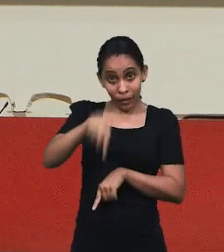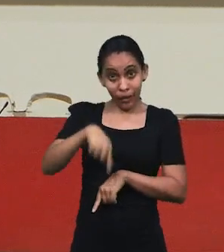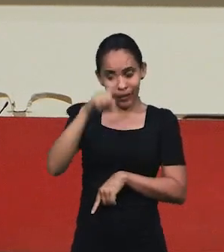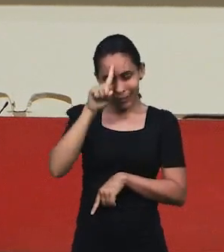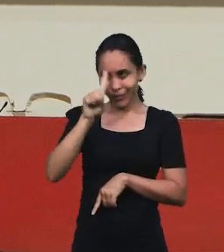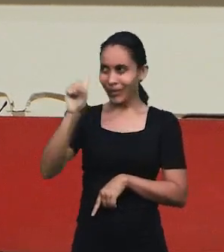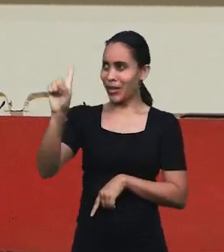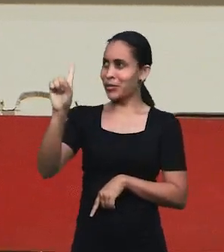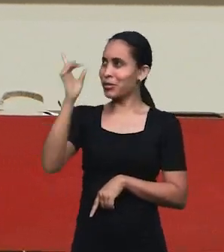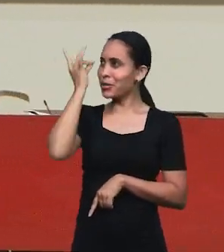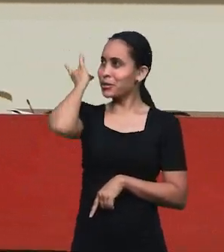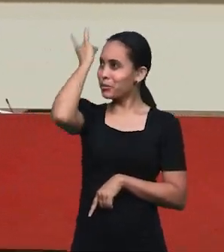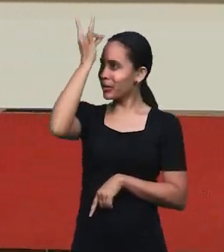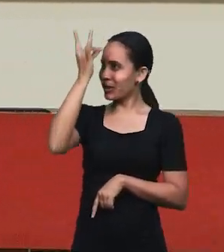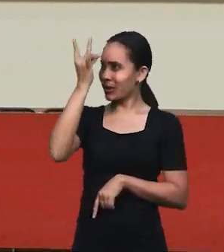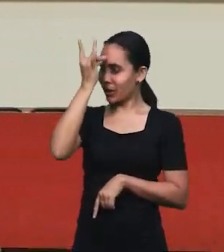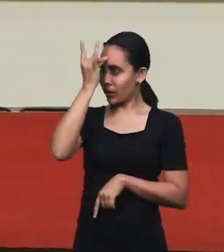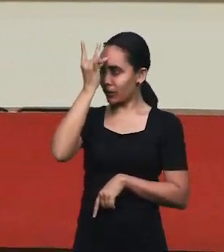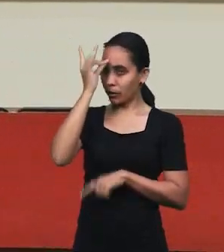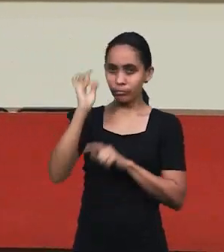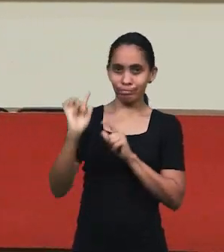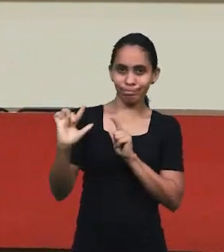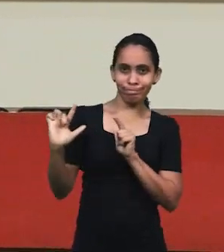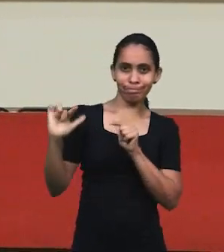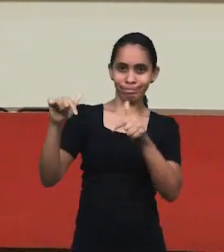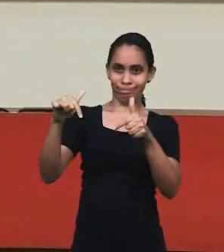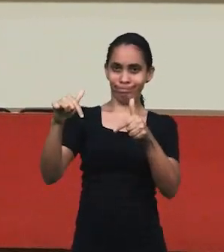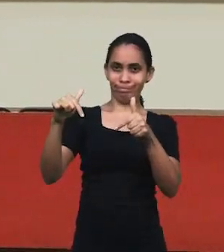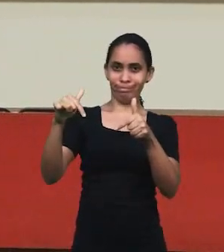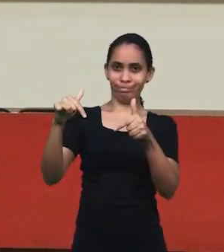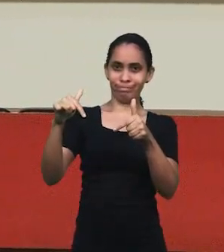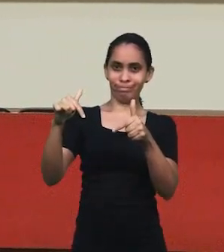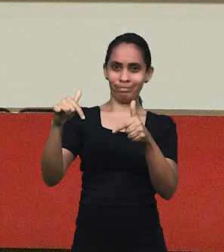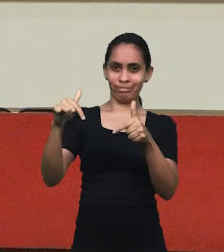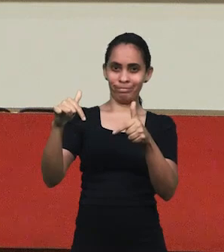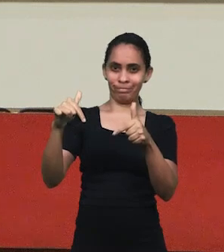outro que também é Deus, ao Espírito Santo. Faz isso.